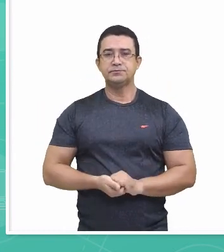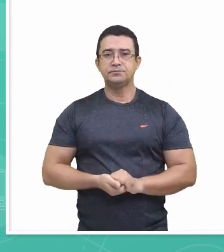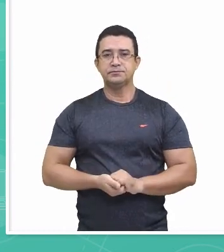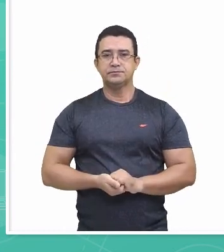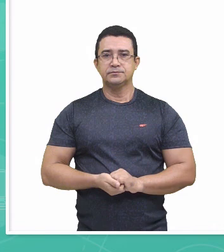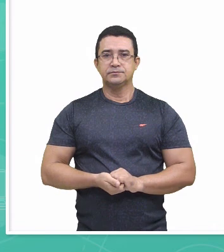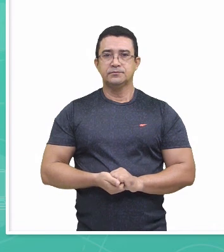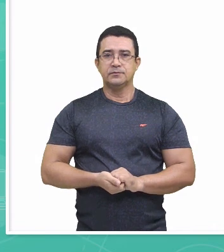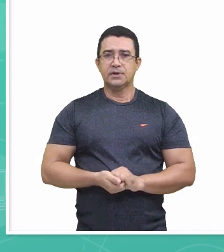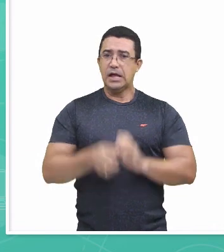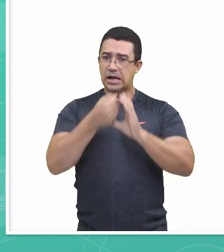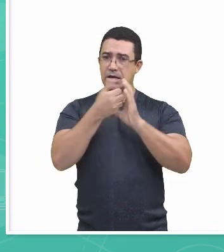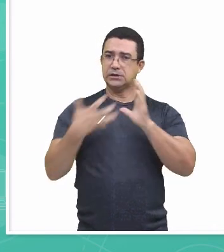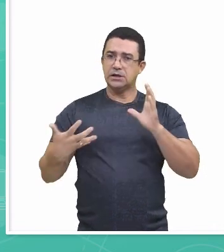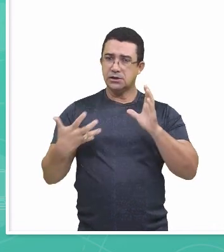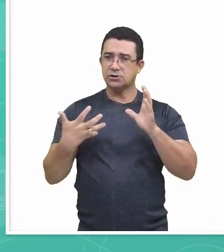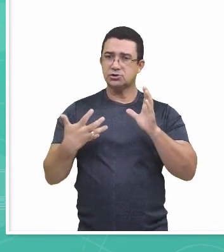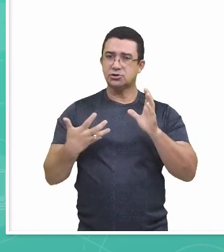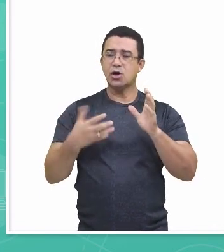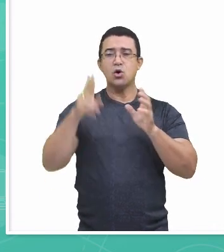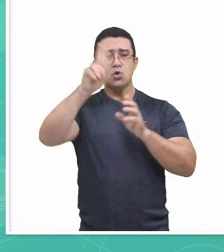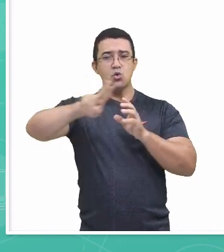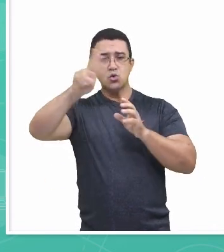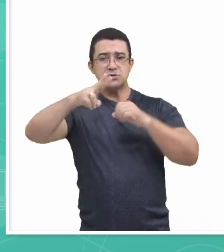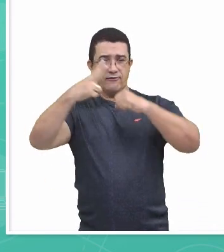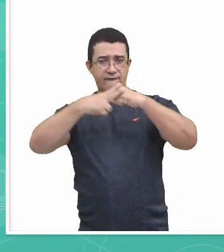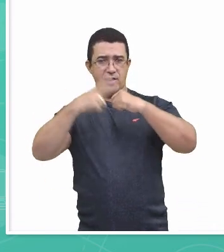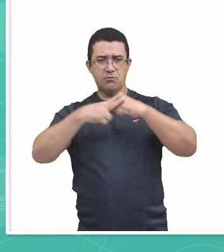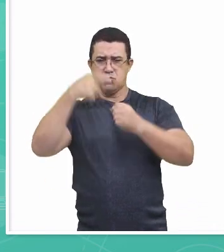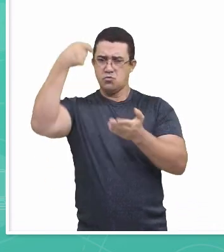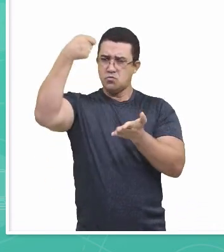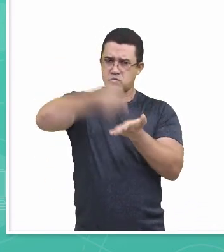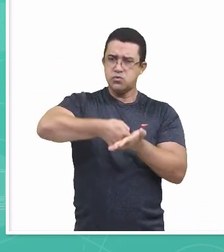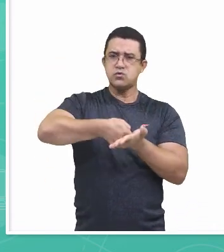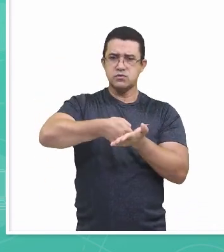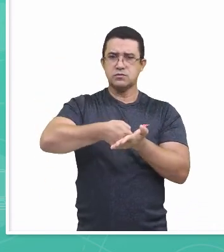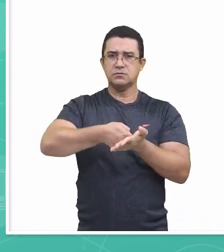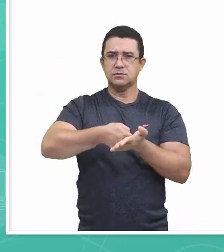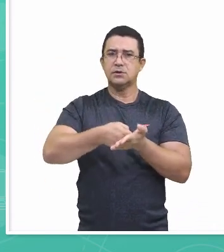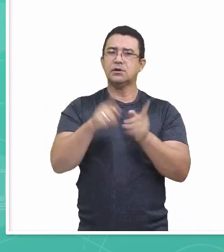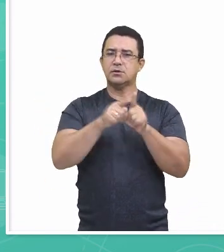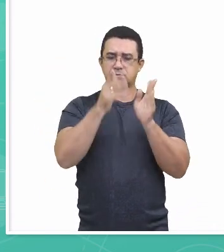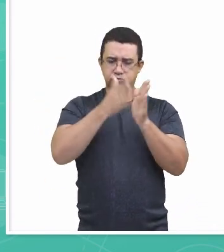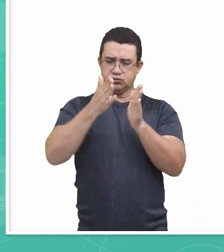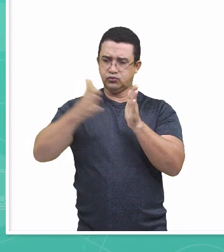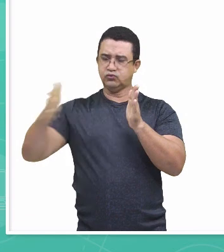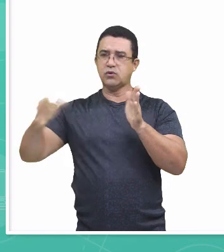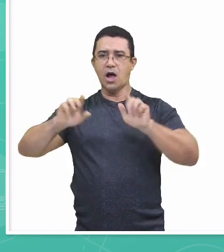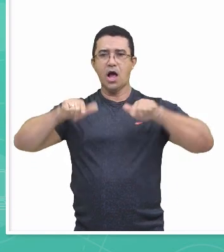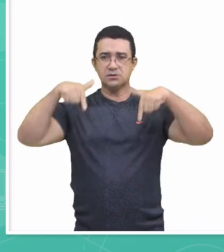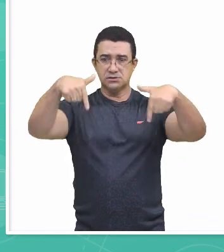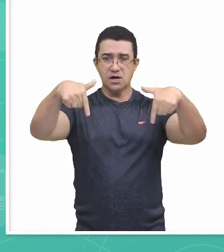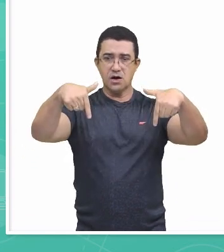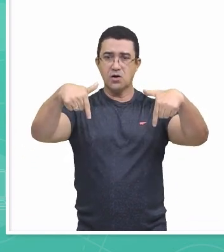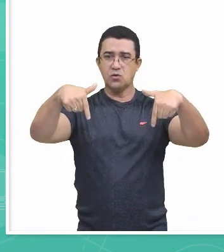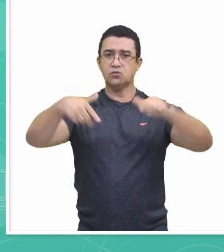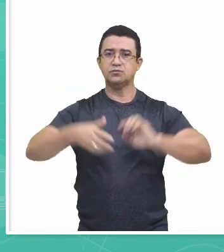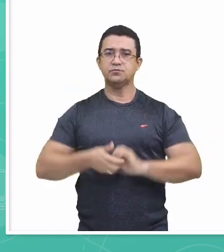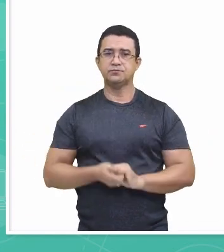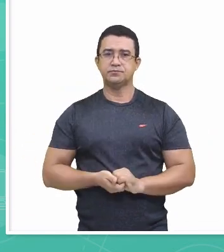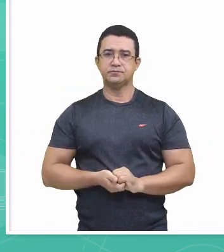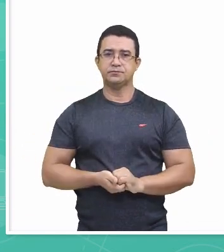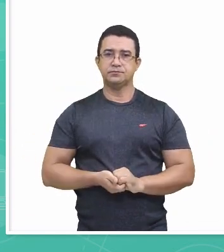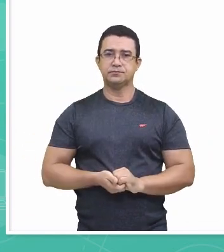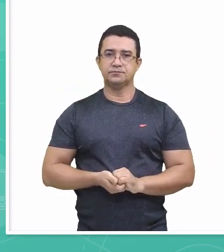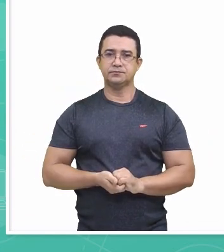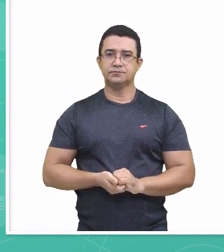então características, uso do verbo imperativo, ordenação sequencial de ações. Muito bem, o que mais que nós temos aqui?